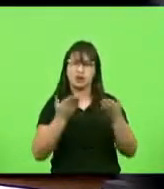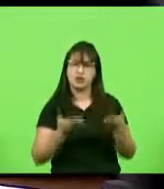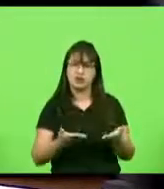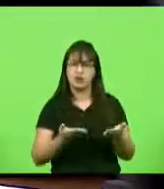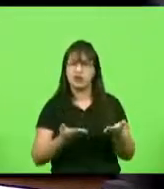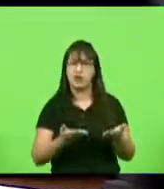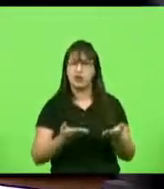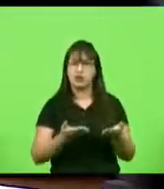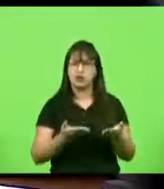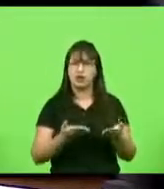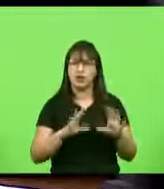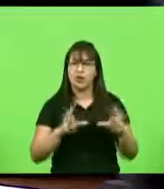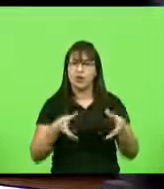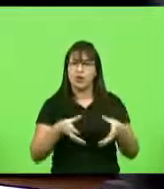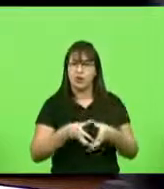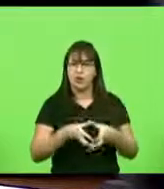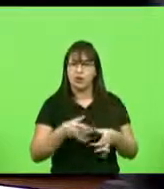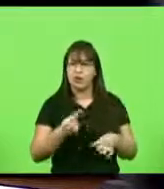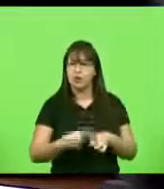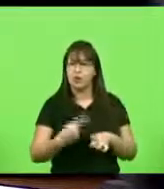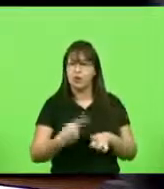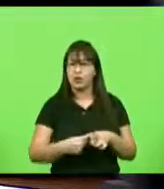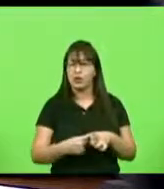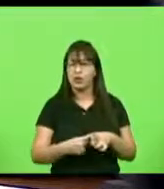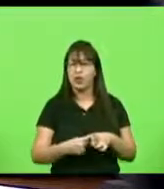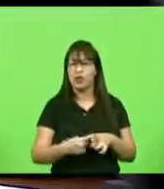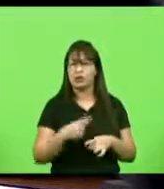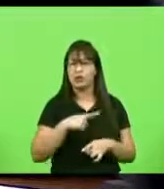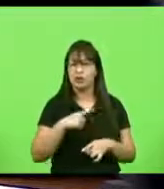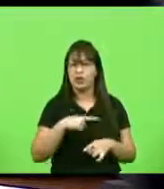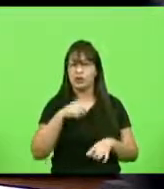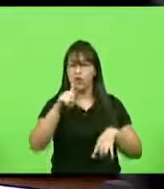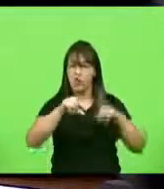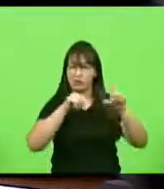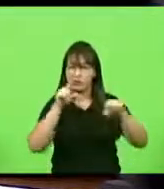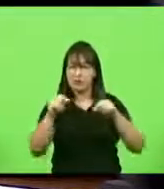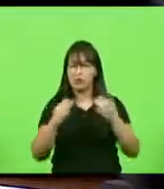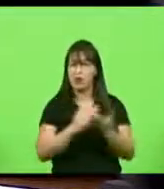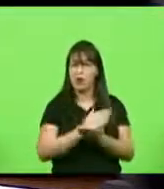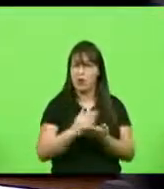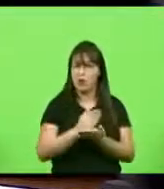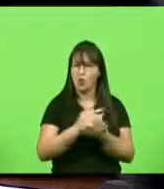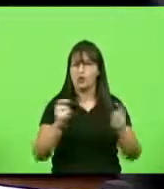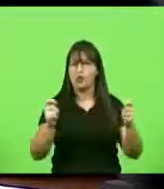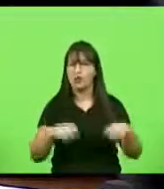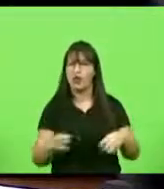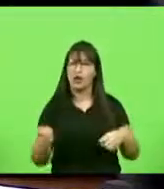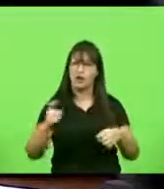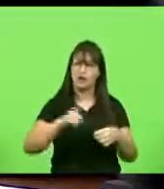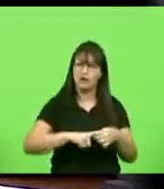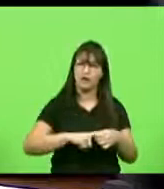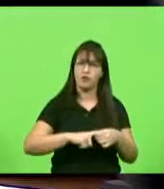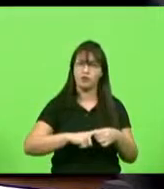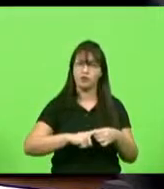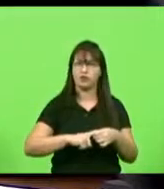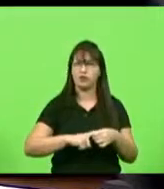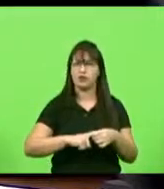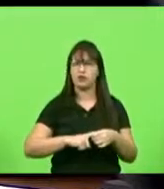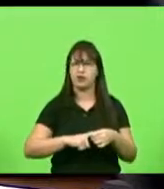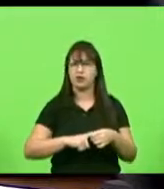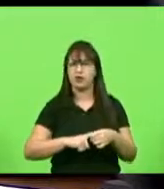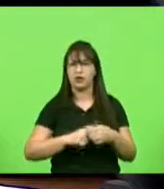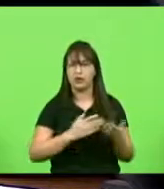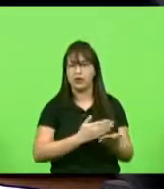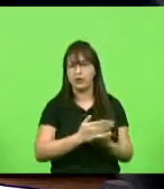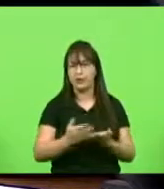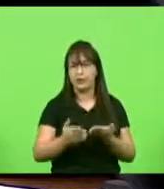porque estão surgindo alternativas que podem, pelo menos, recuperar parte da perda inflacionária